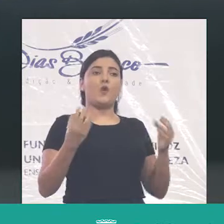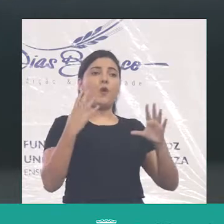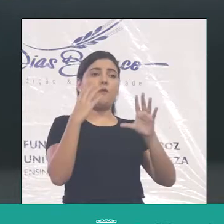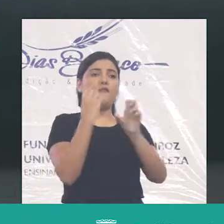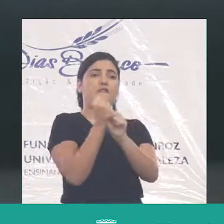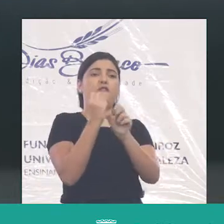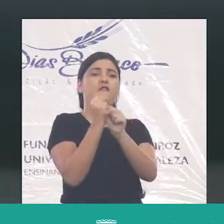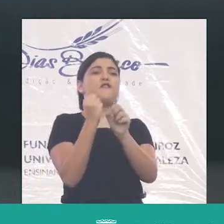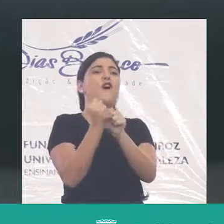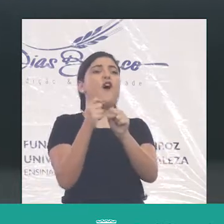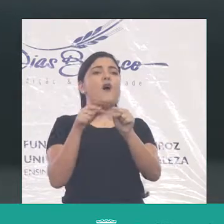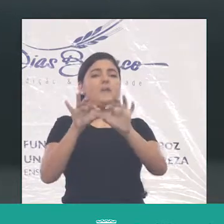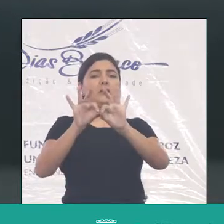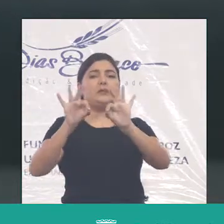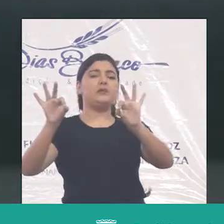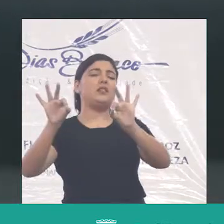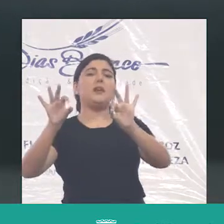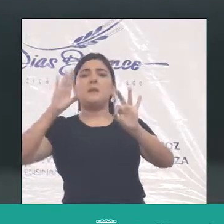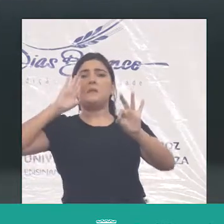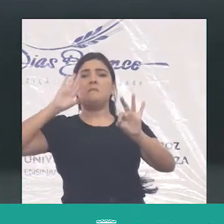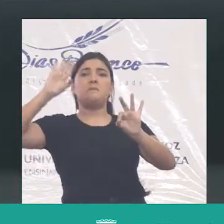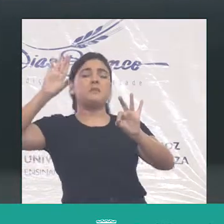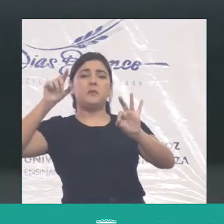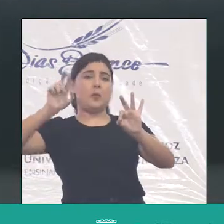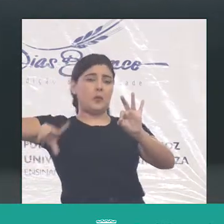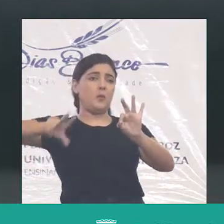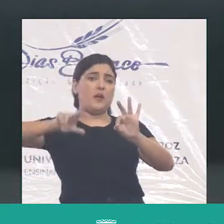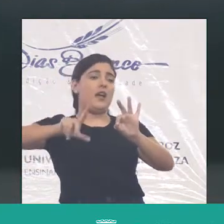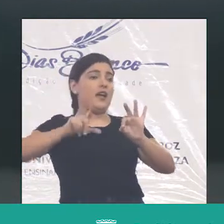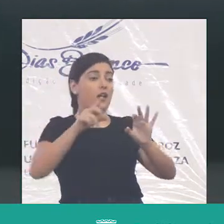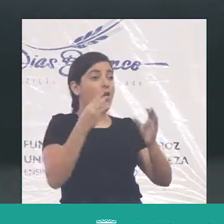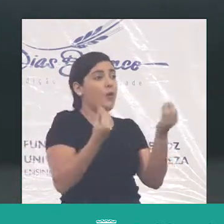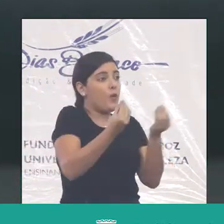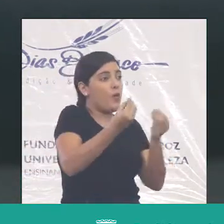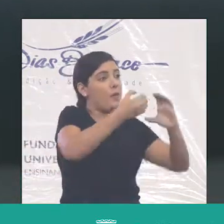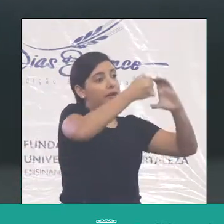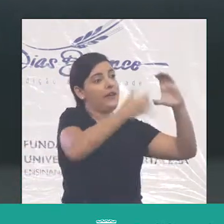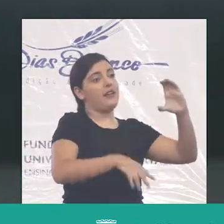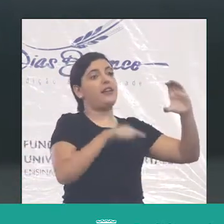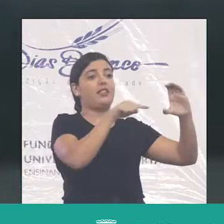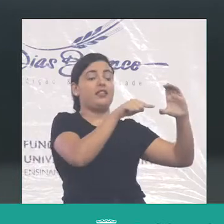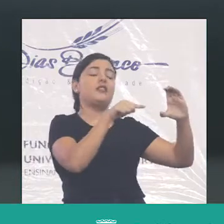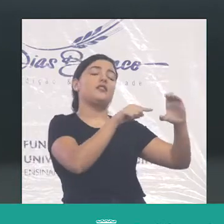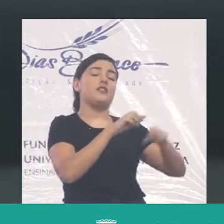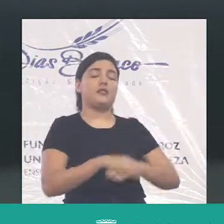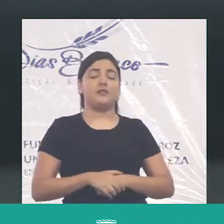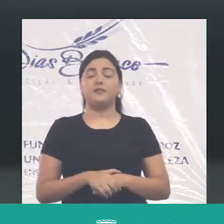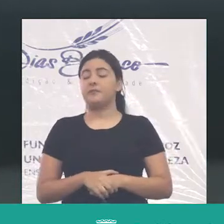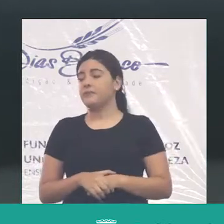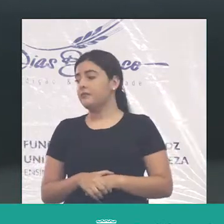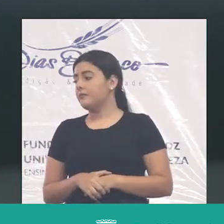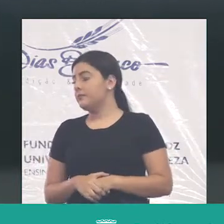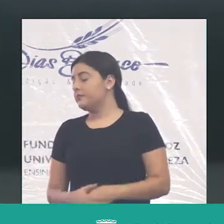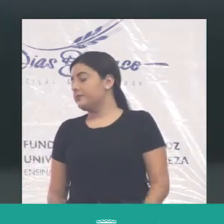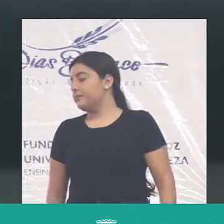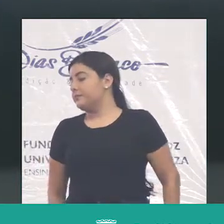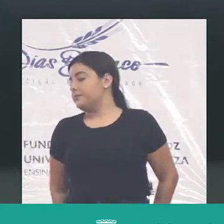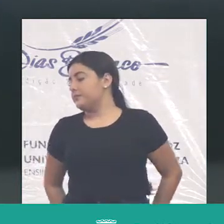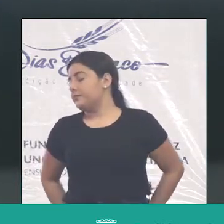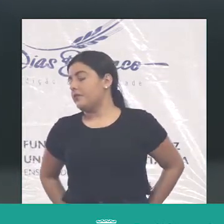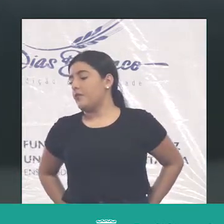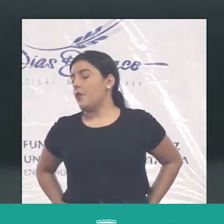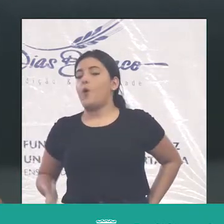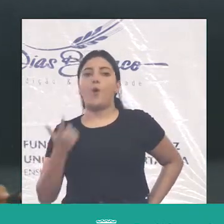só um detalhe, o principal está nesse raciocínio que é desenvolvido durante a questão. Tá ok? Vamos